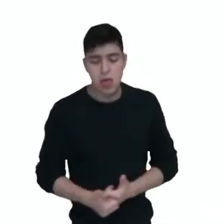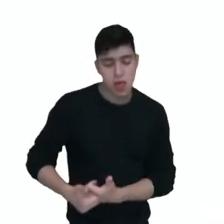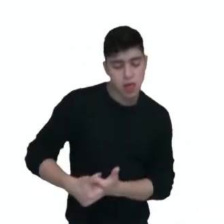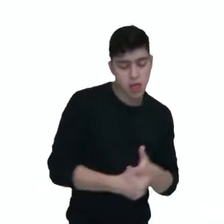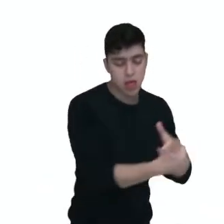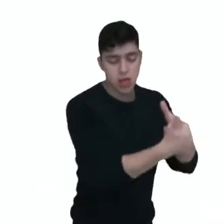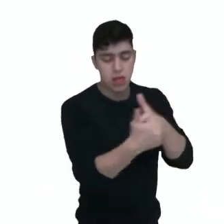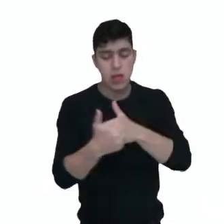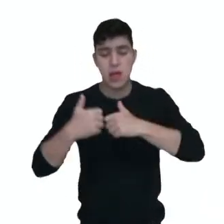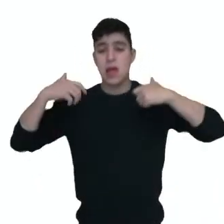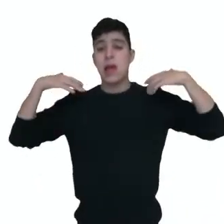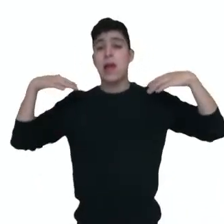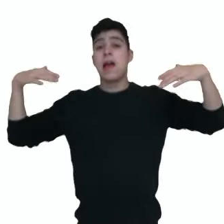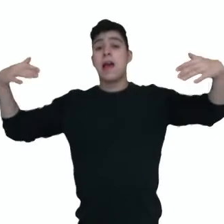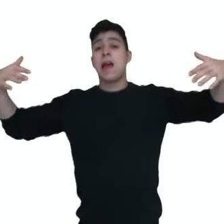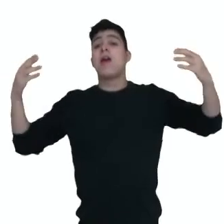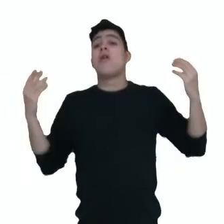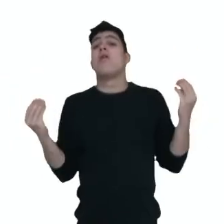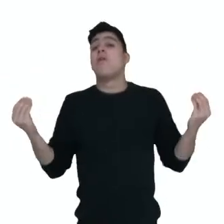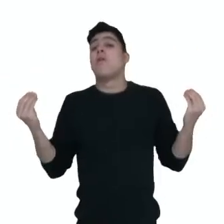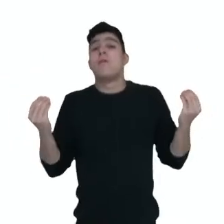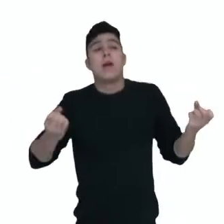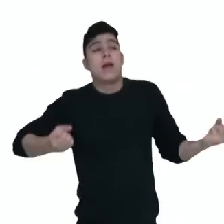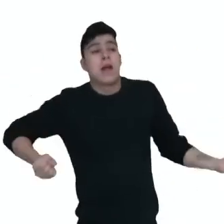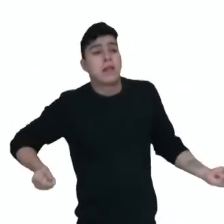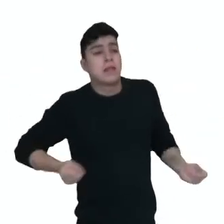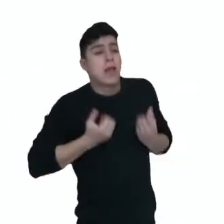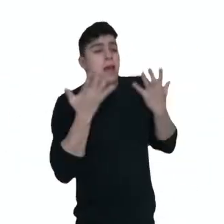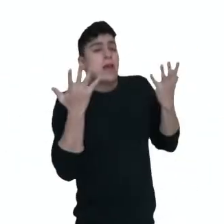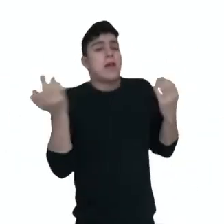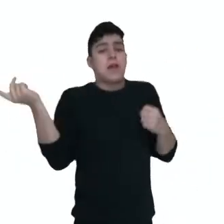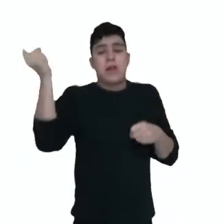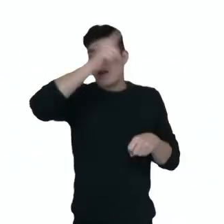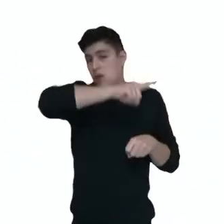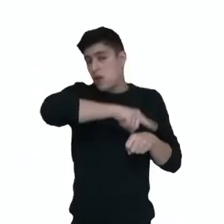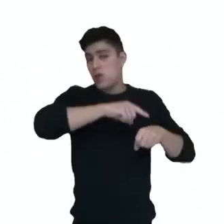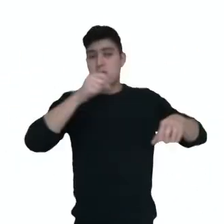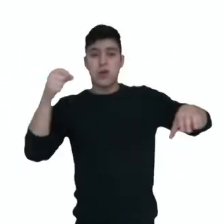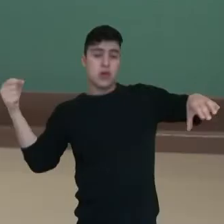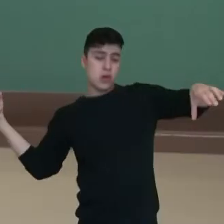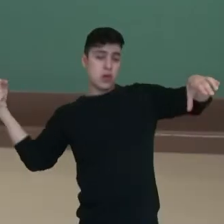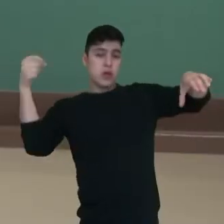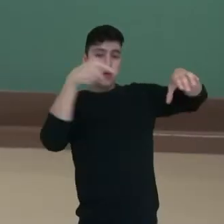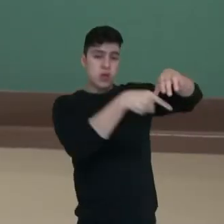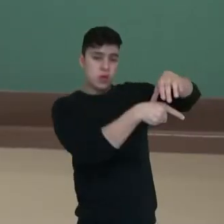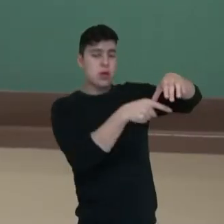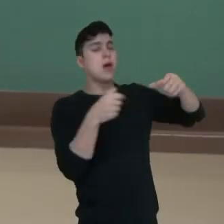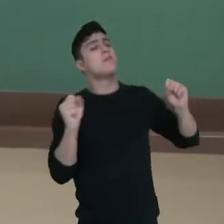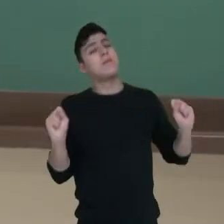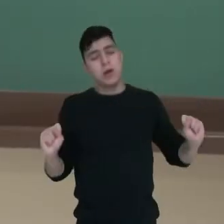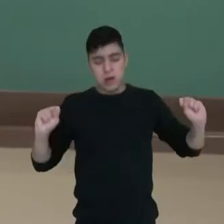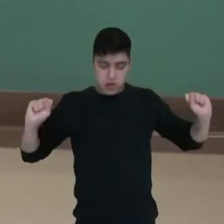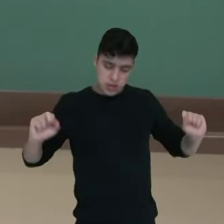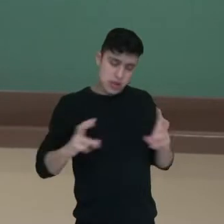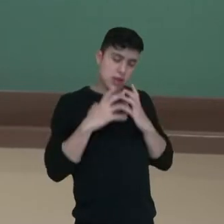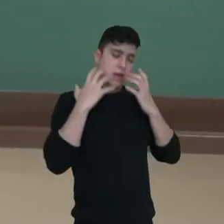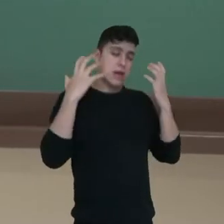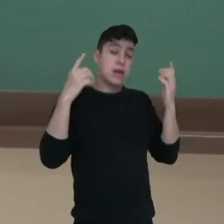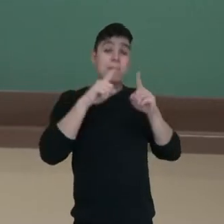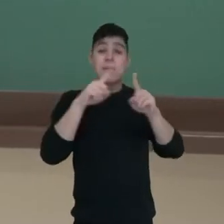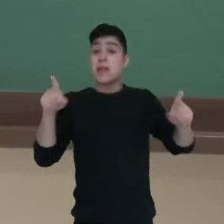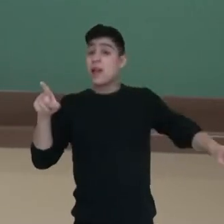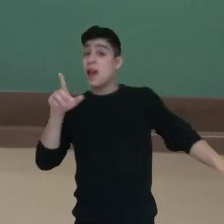só pode se manifestar na hora do gol, exclusivamente. Então, é um